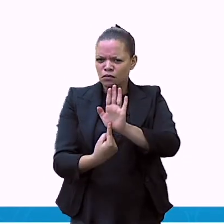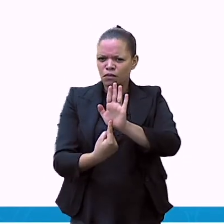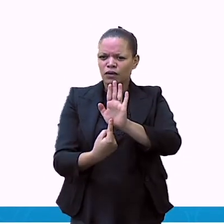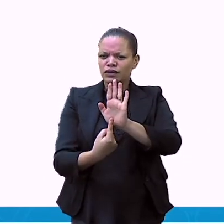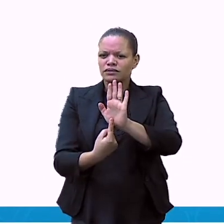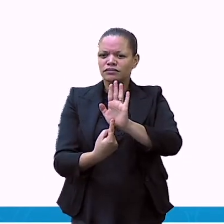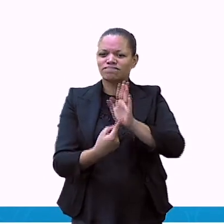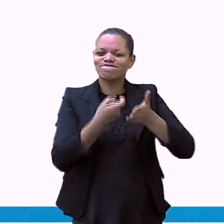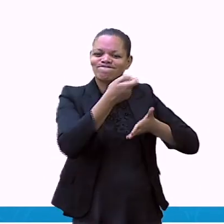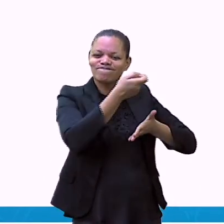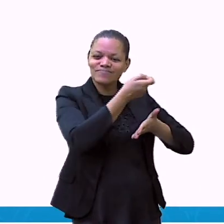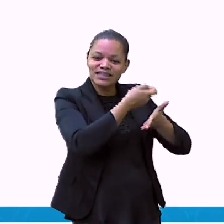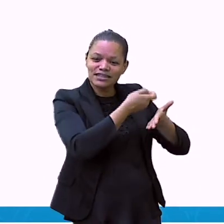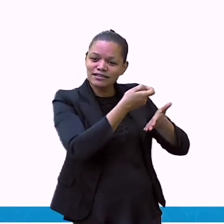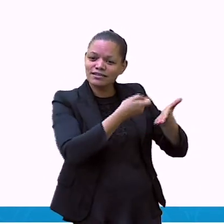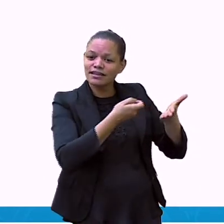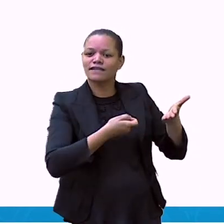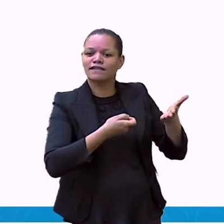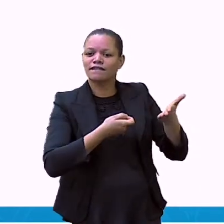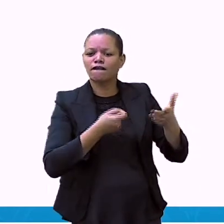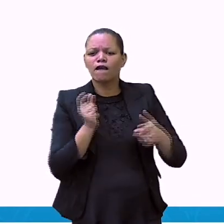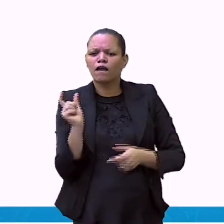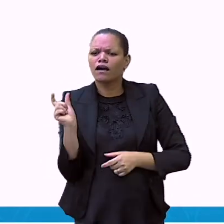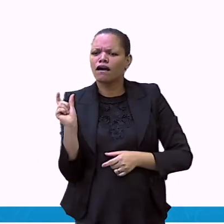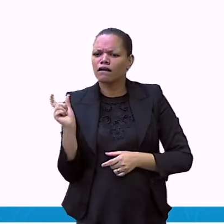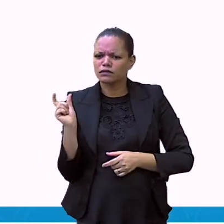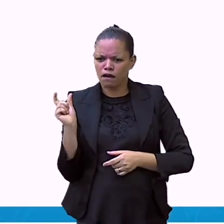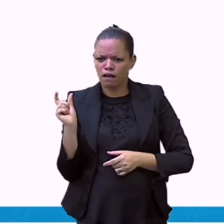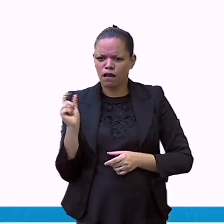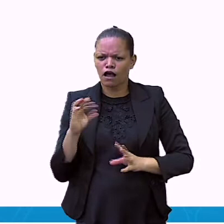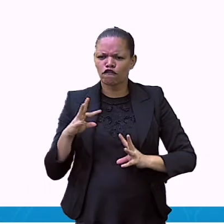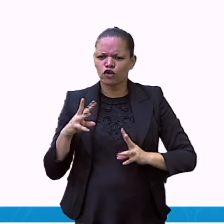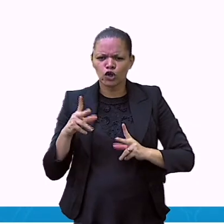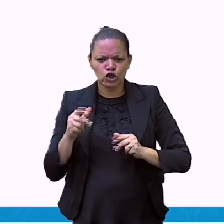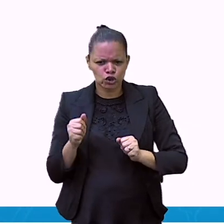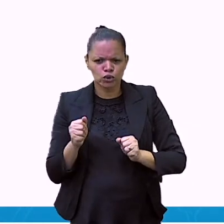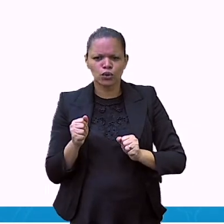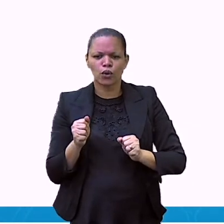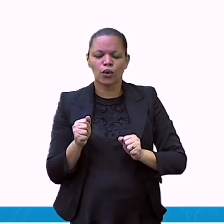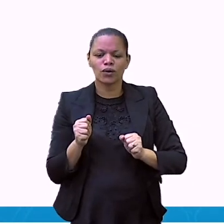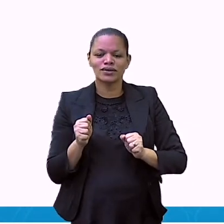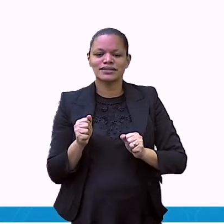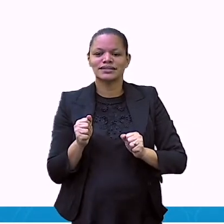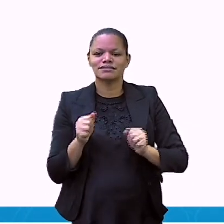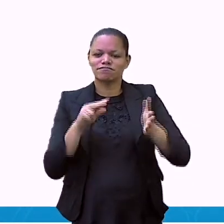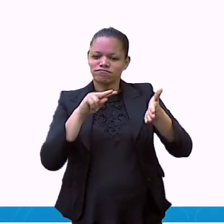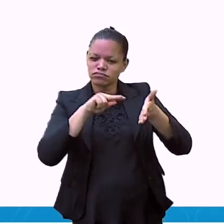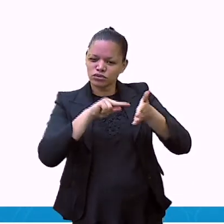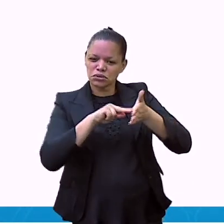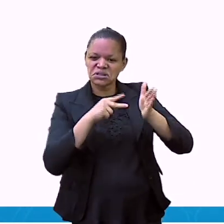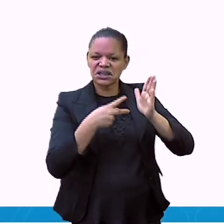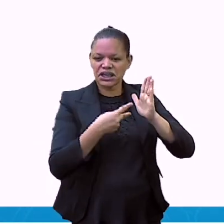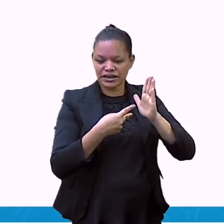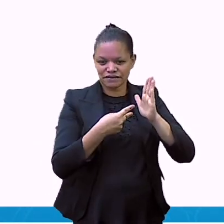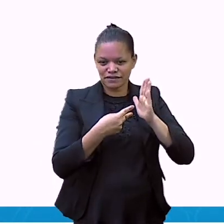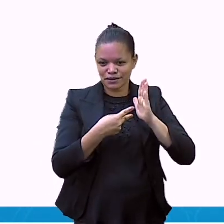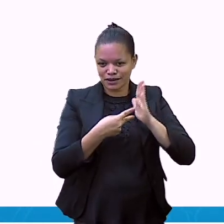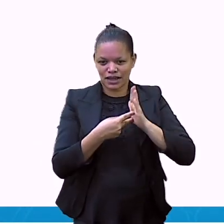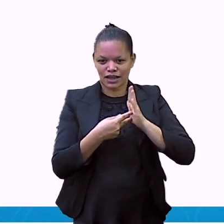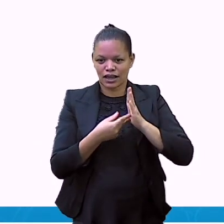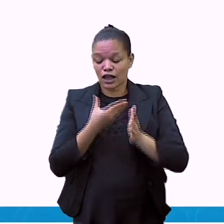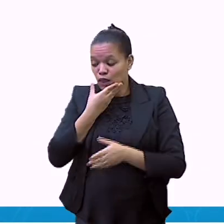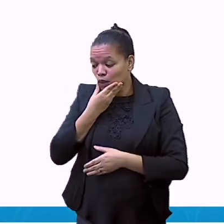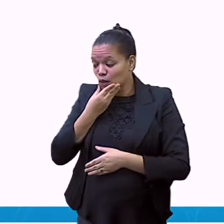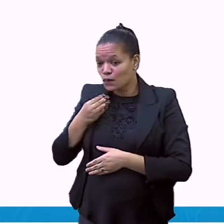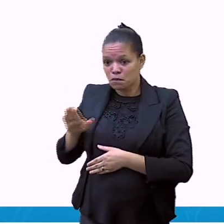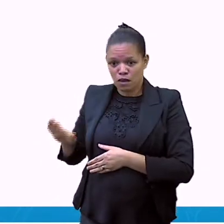copie todas as palavras que significam algo que o menino se compara.